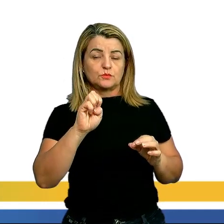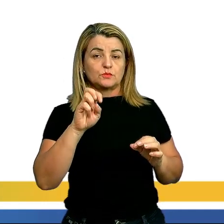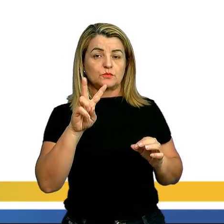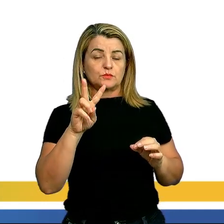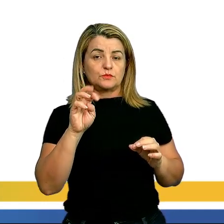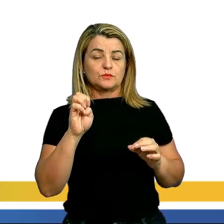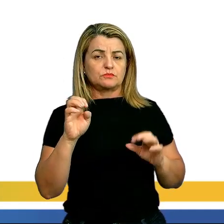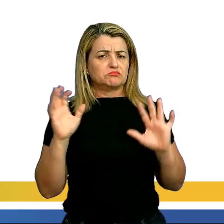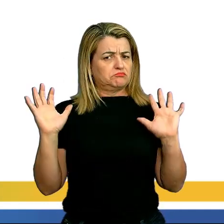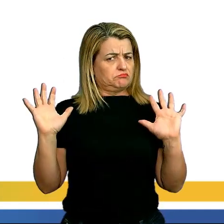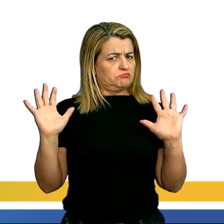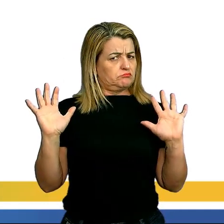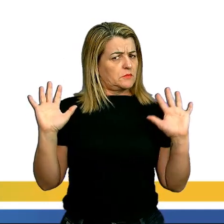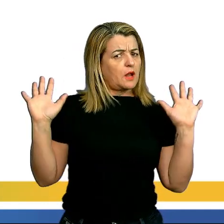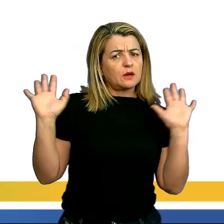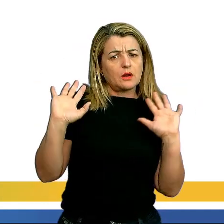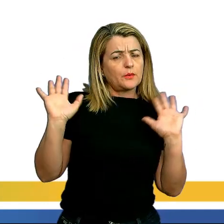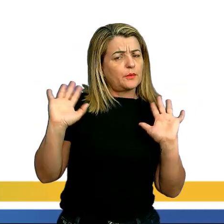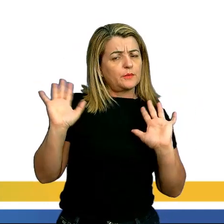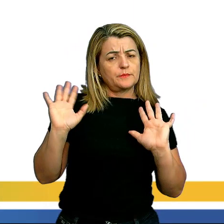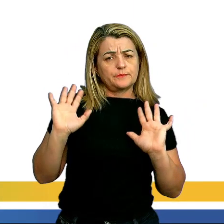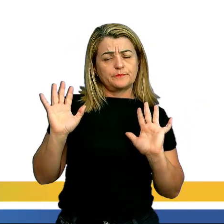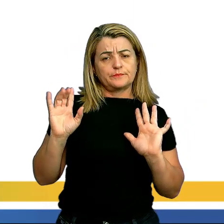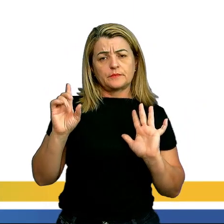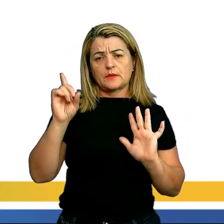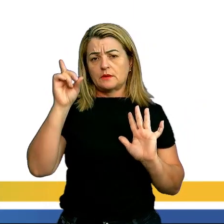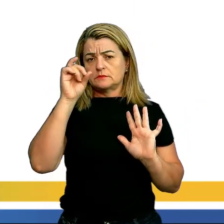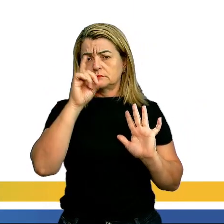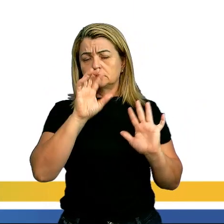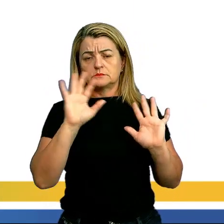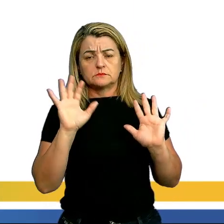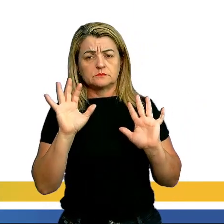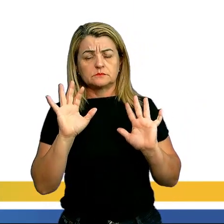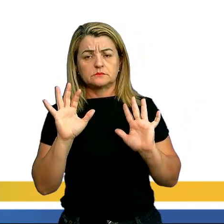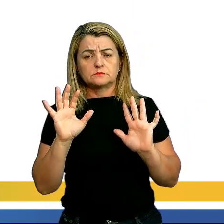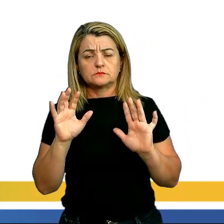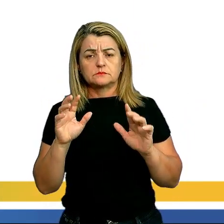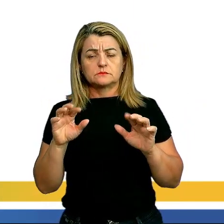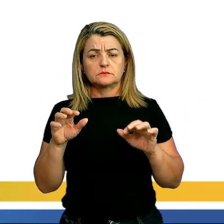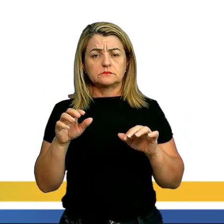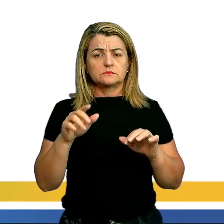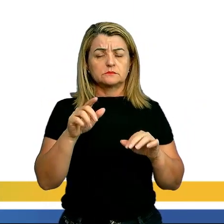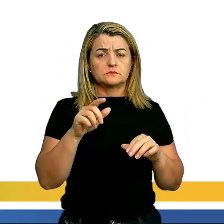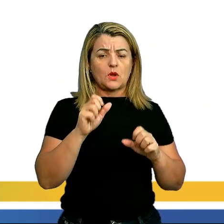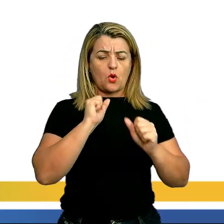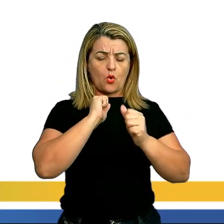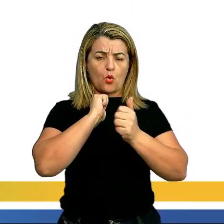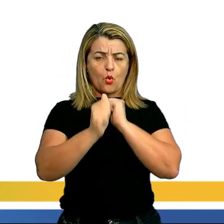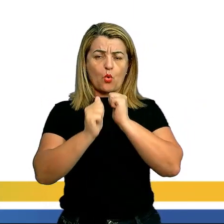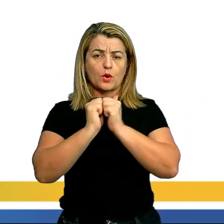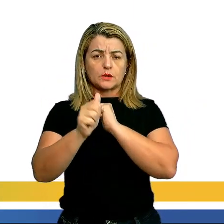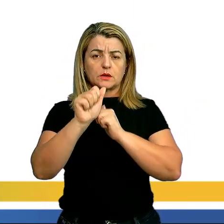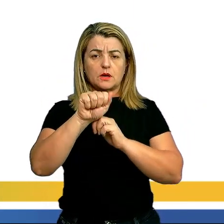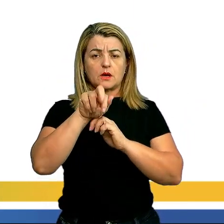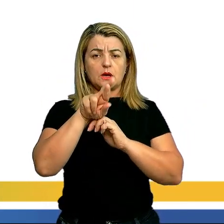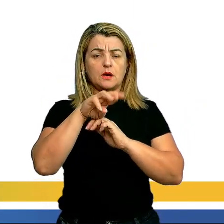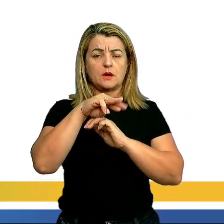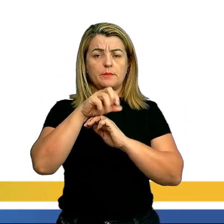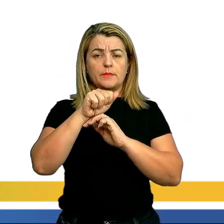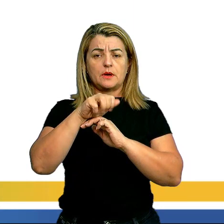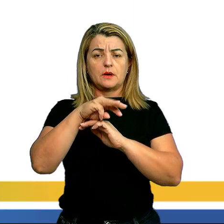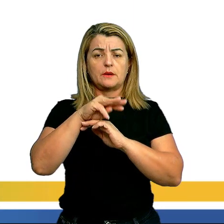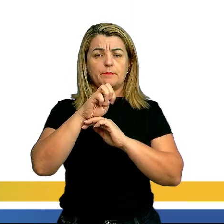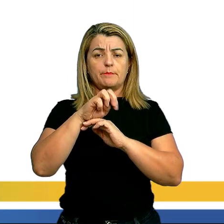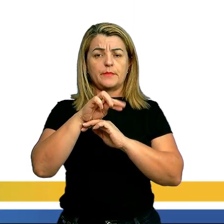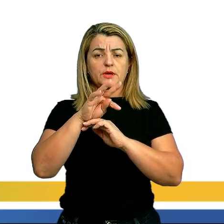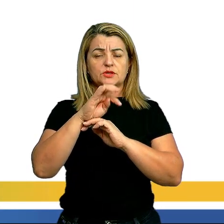Calma lá, corrida armamentista é uma coisa que é relativa à guerra. Nós não estamos em momento de guerra ainda, tá? Não